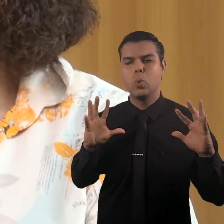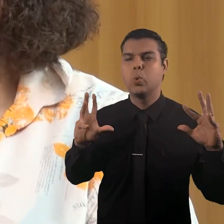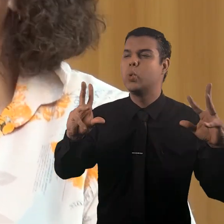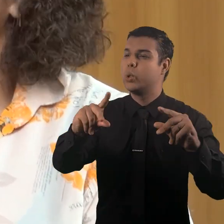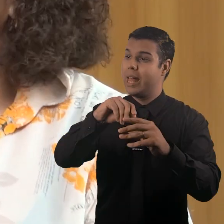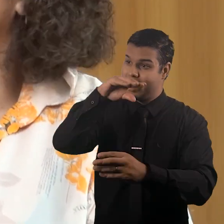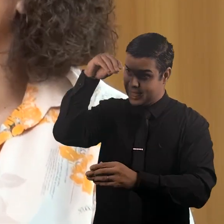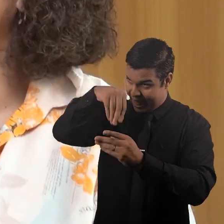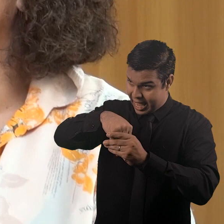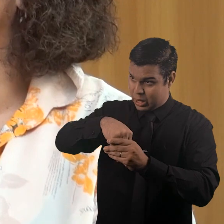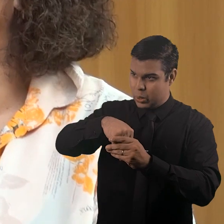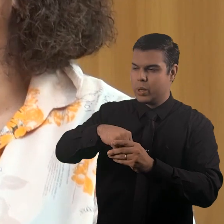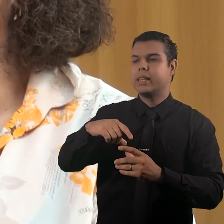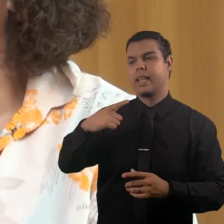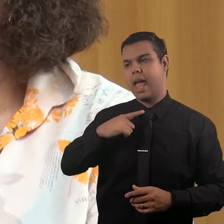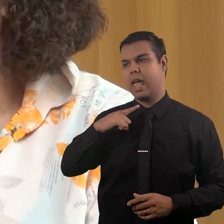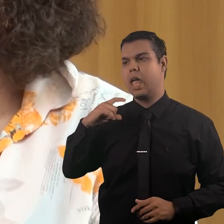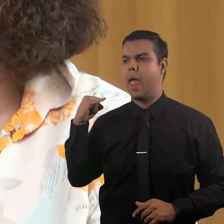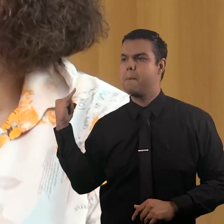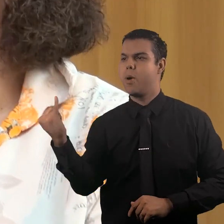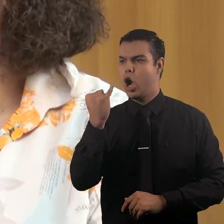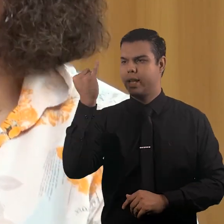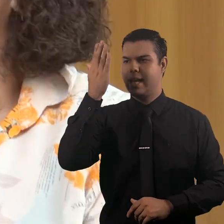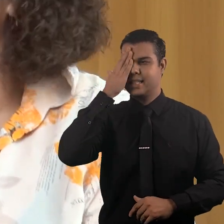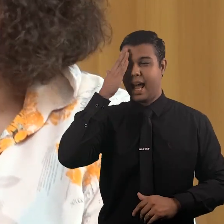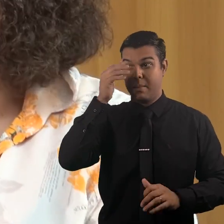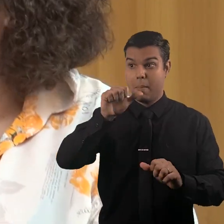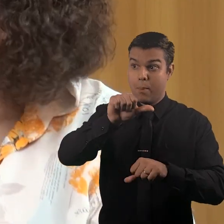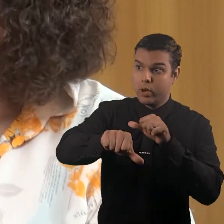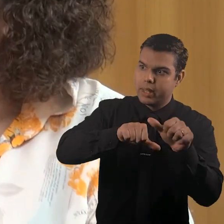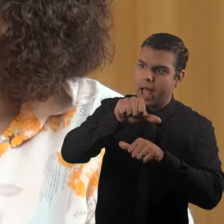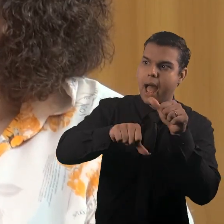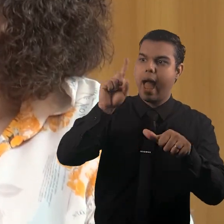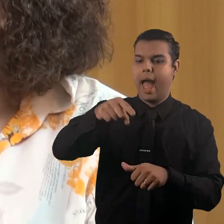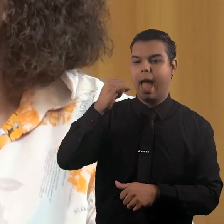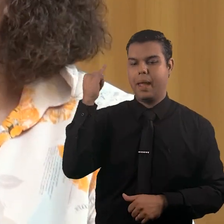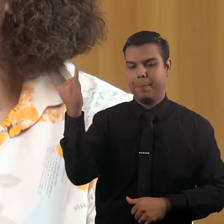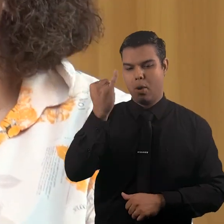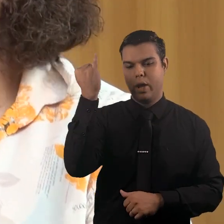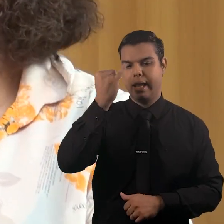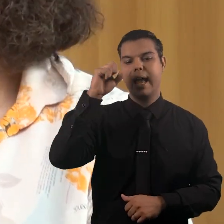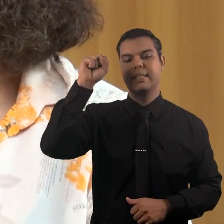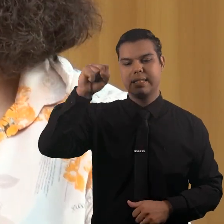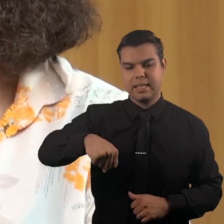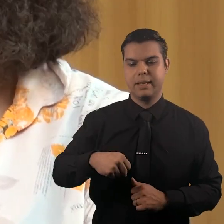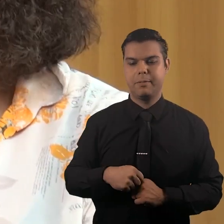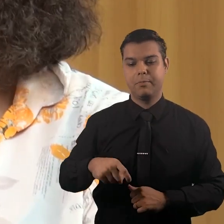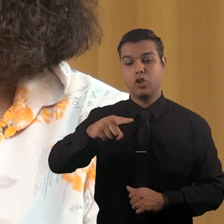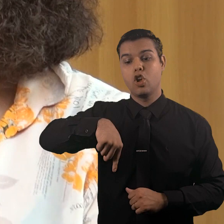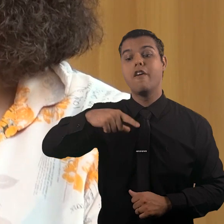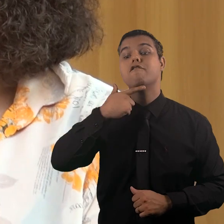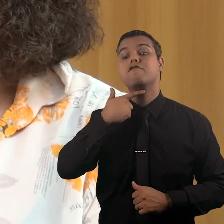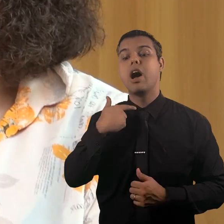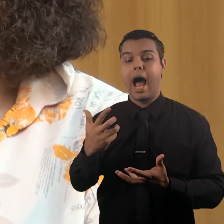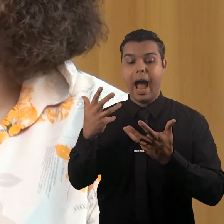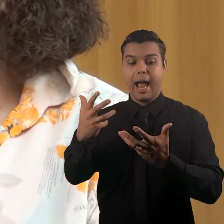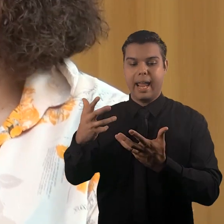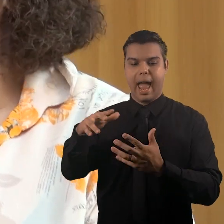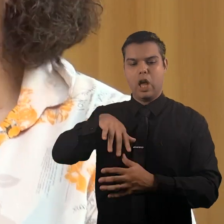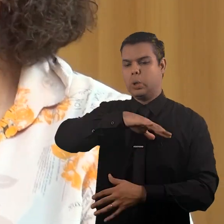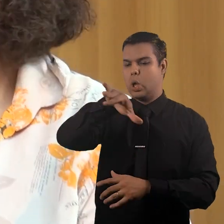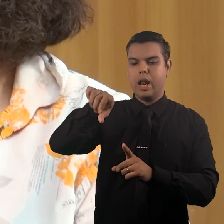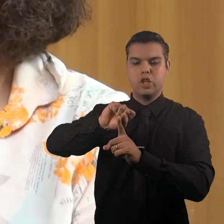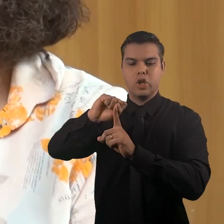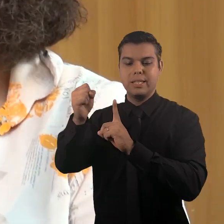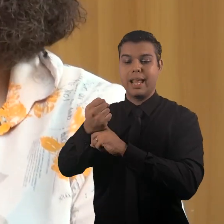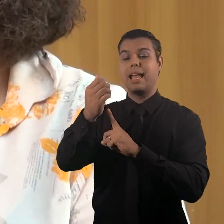coisas internamente também foram importantes, né? Essa mudança foi muito importante. E o que a gente quer é que a sociedade